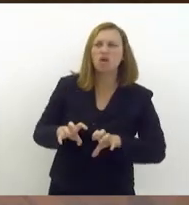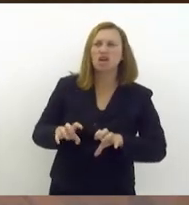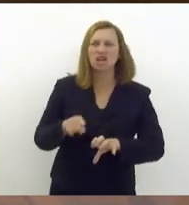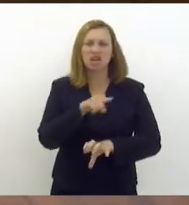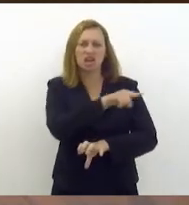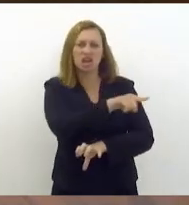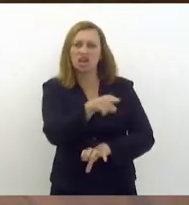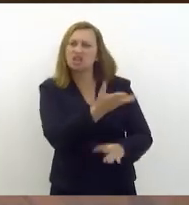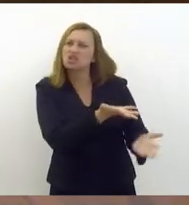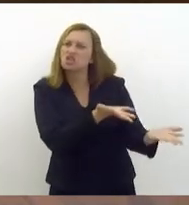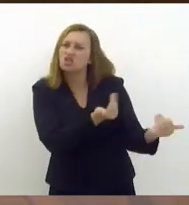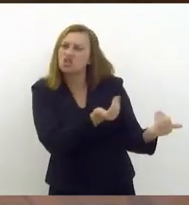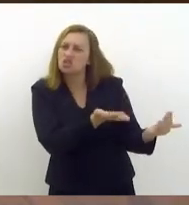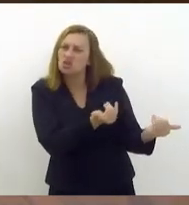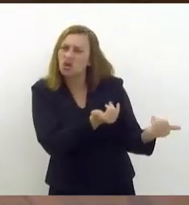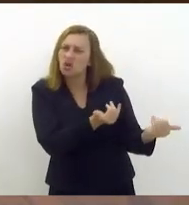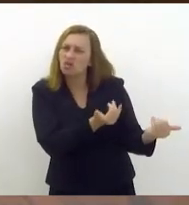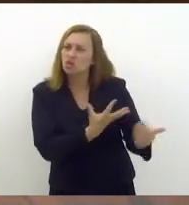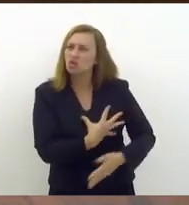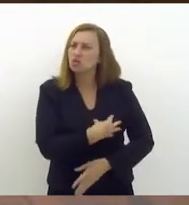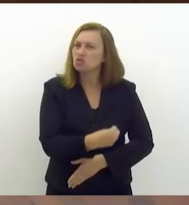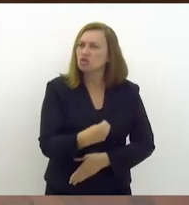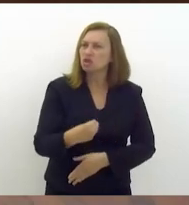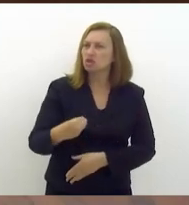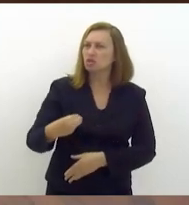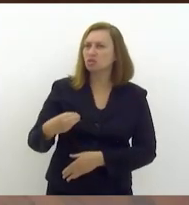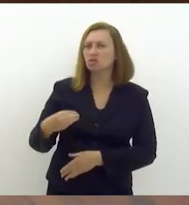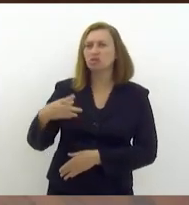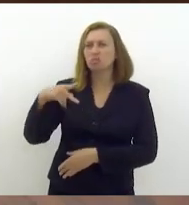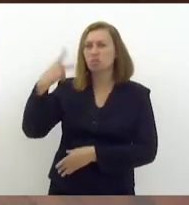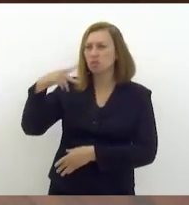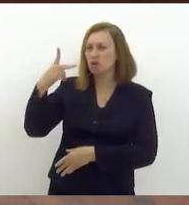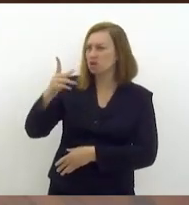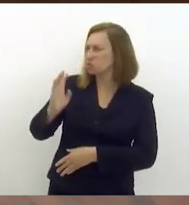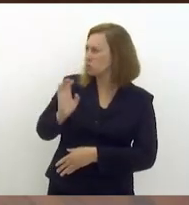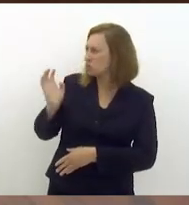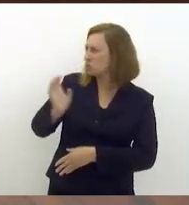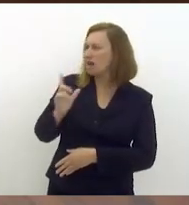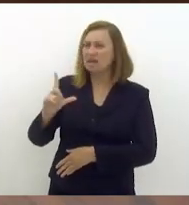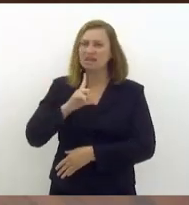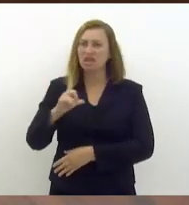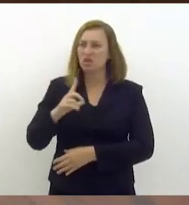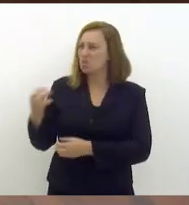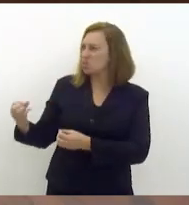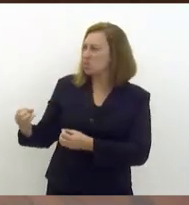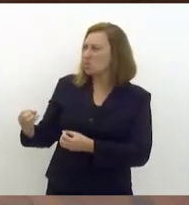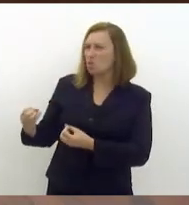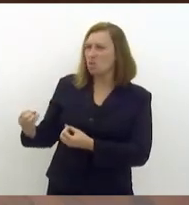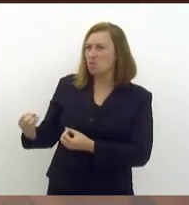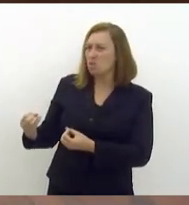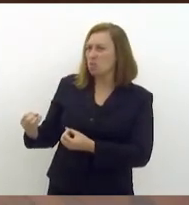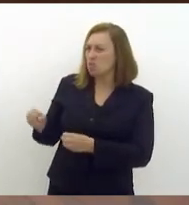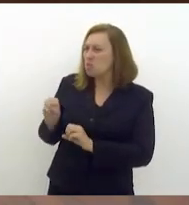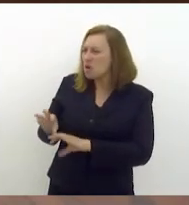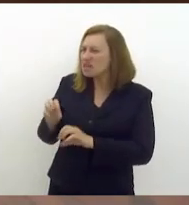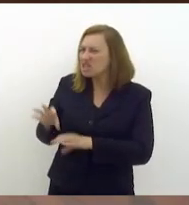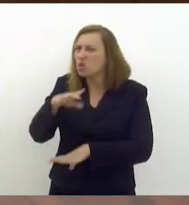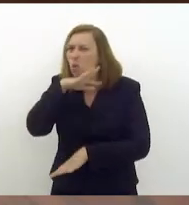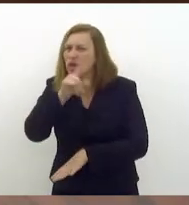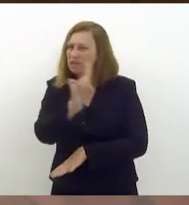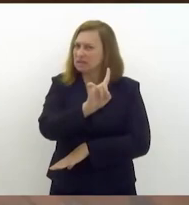jovens filhos dessa Elite tenham um ensino de péssima qualidade não nós não queremos